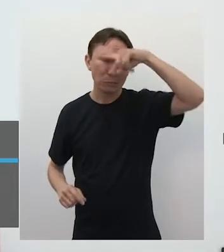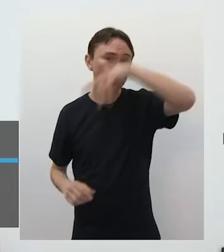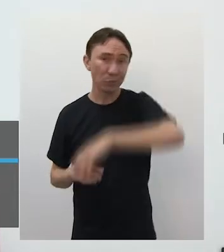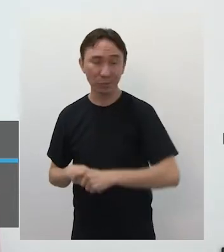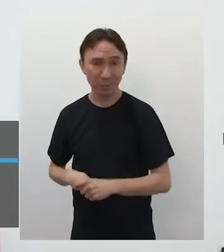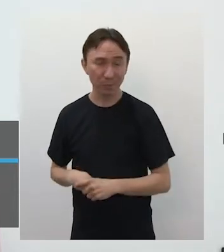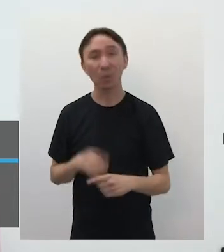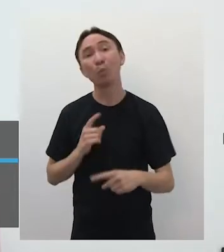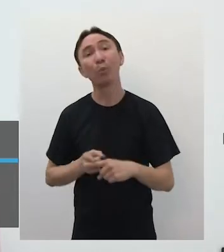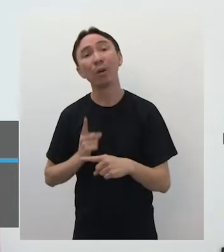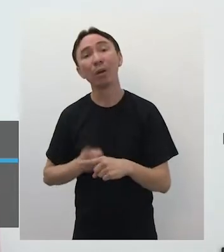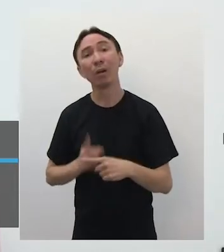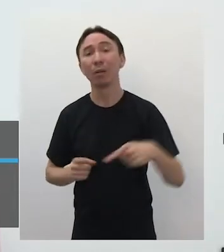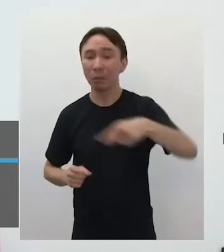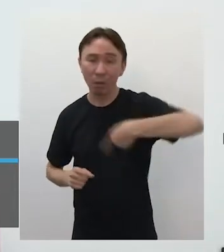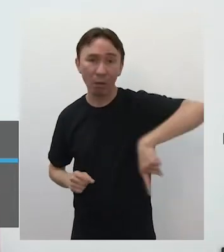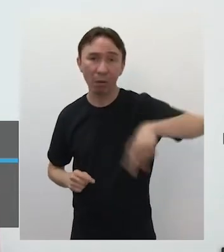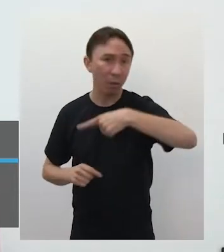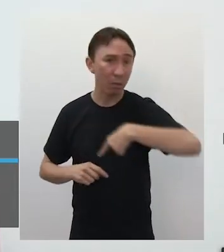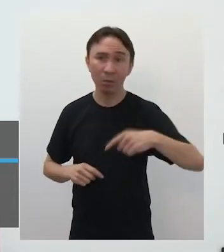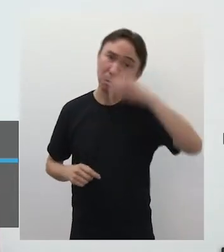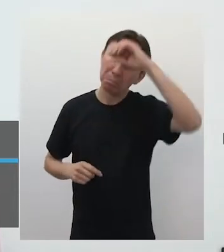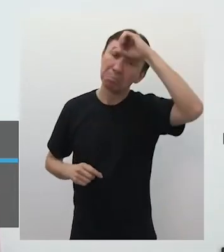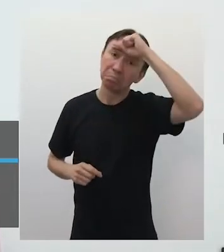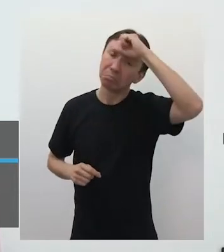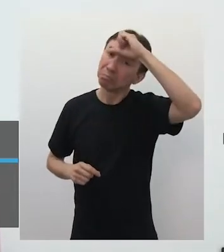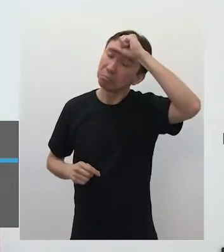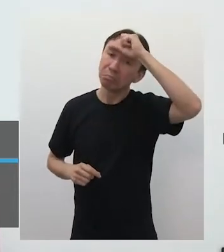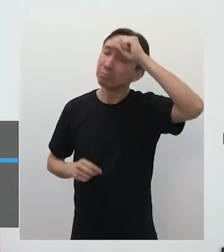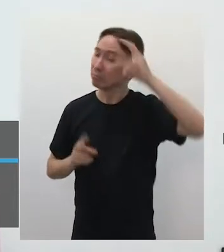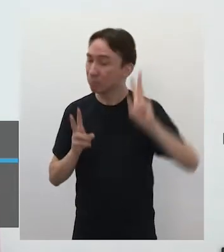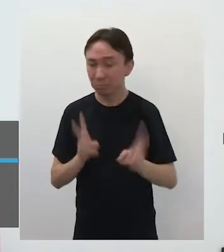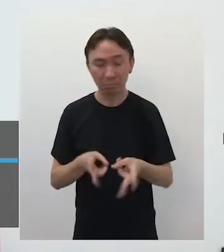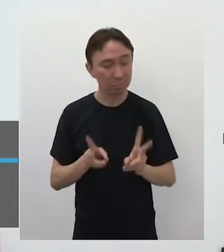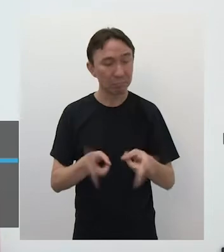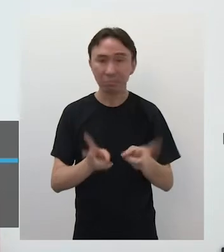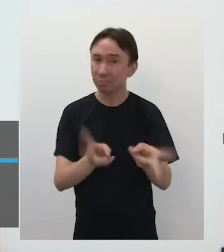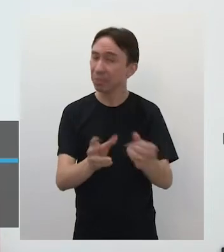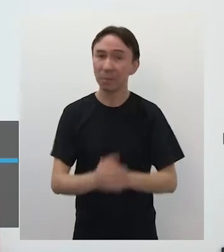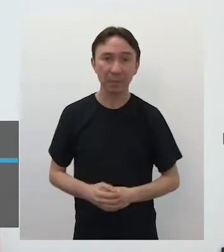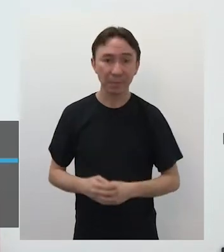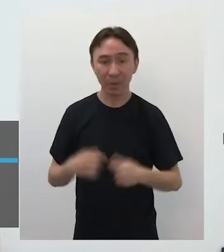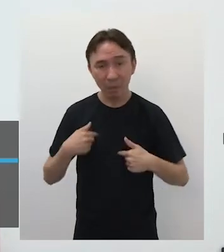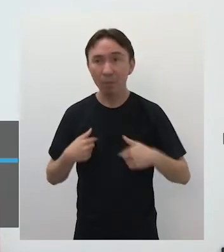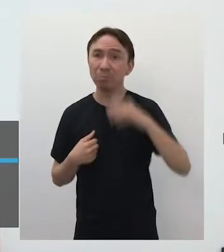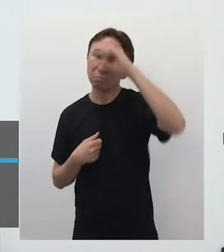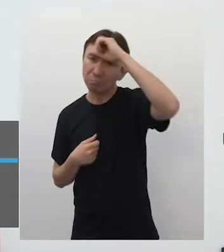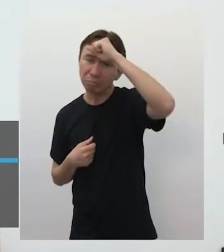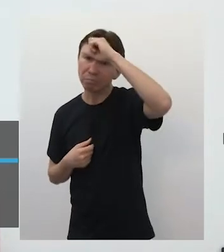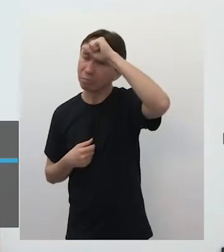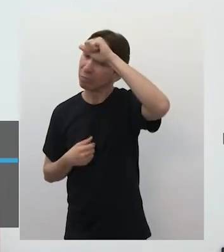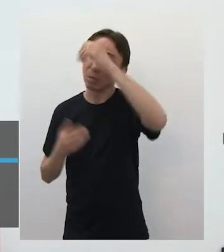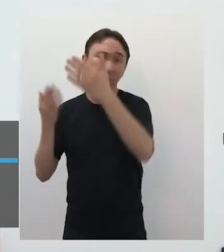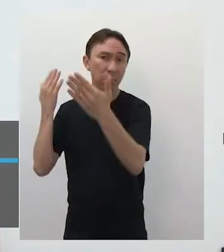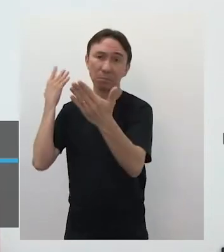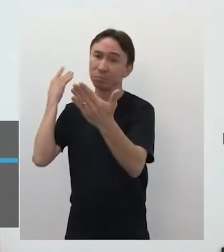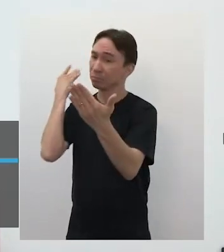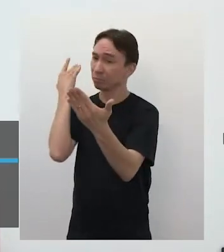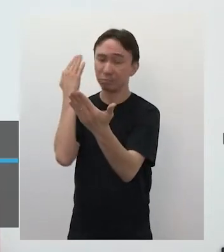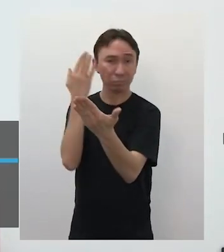supervisora de ensino e atualmente ocupo como dirigente, a função de dirigente.